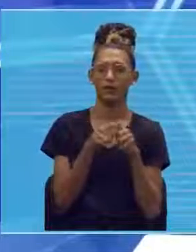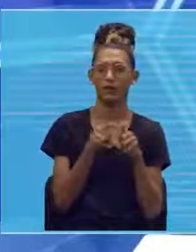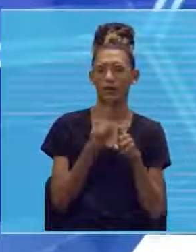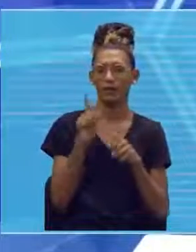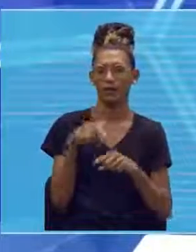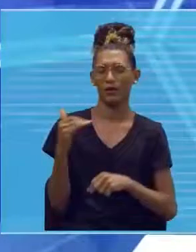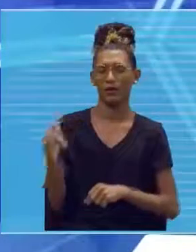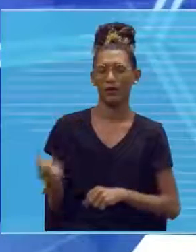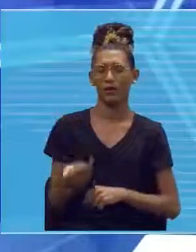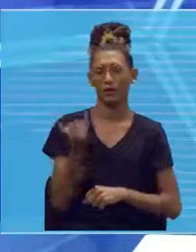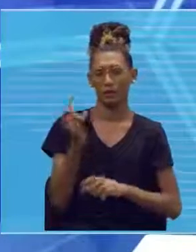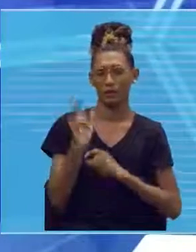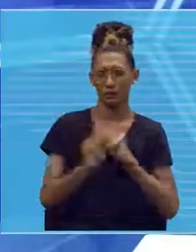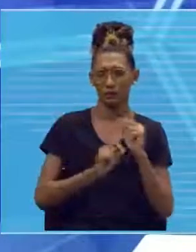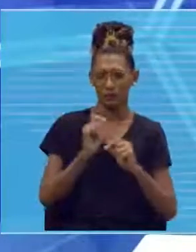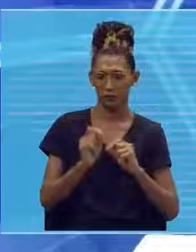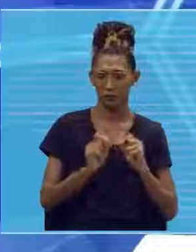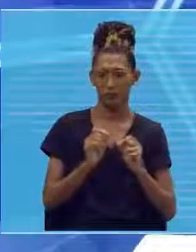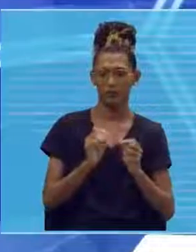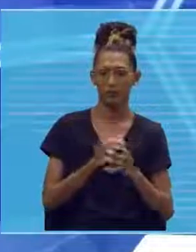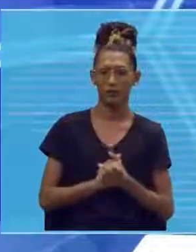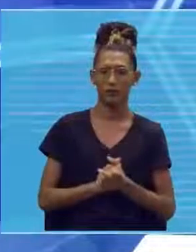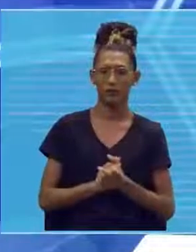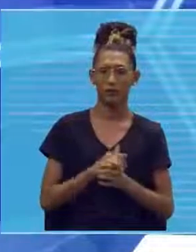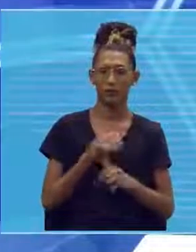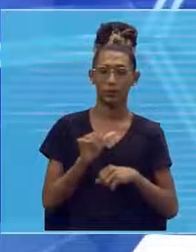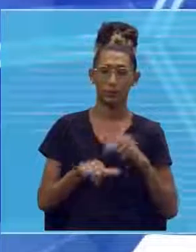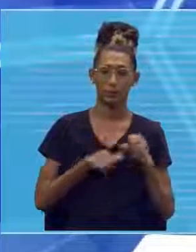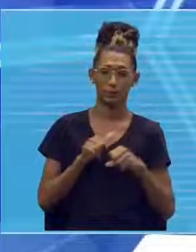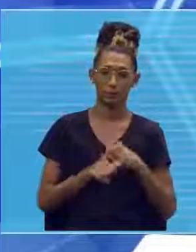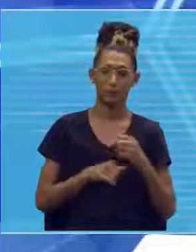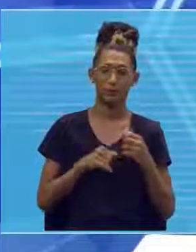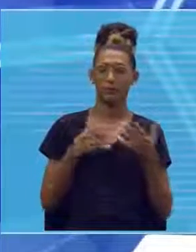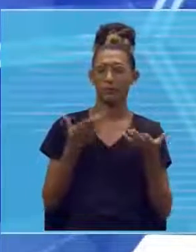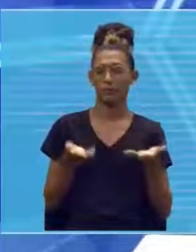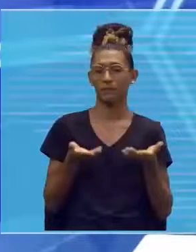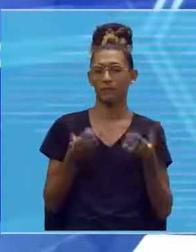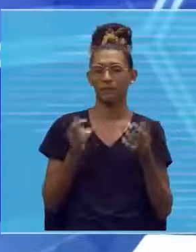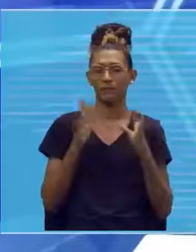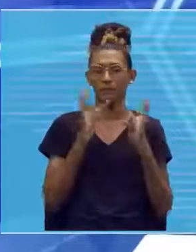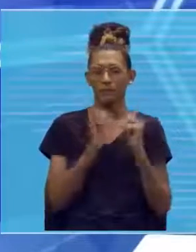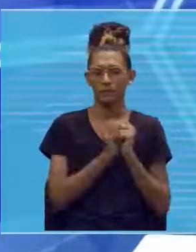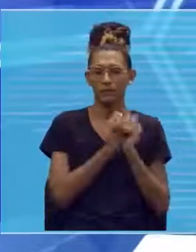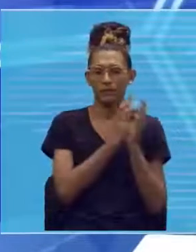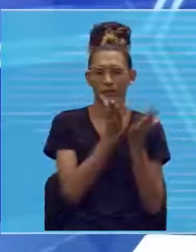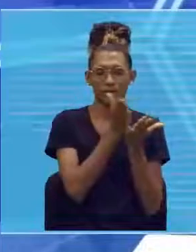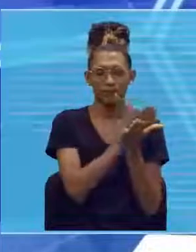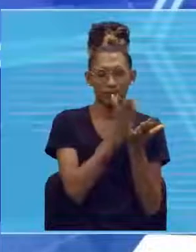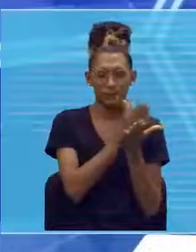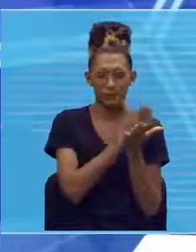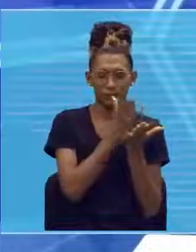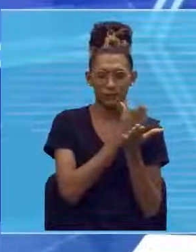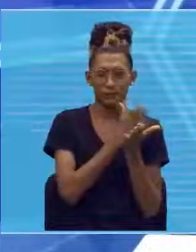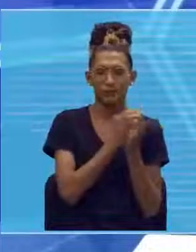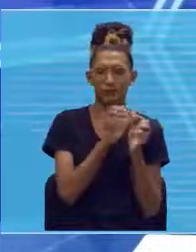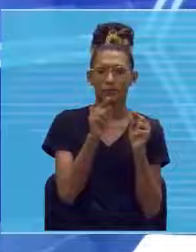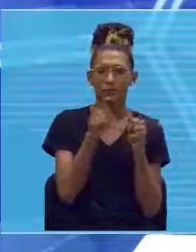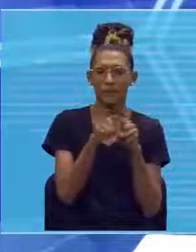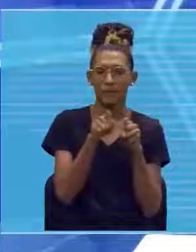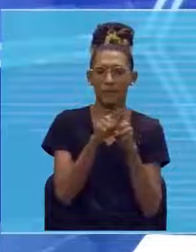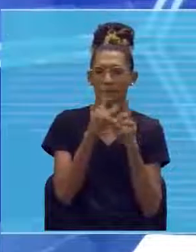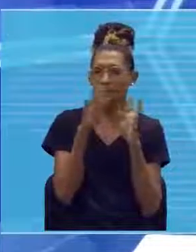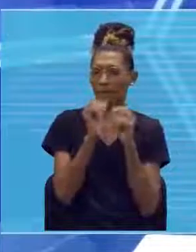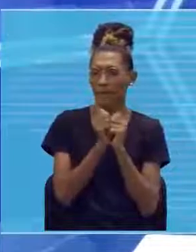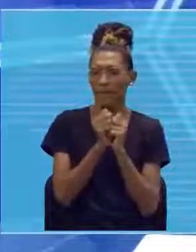oportunidade de quebrar um pouco essa ideia de que tudo que tem nos nossos livros de que tudo que tem nos nossos